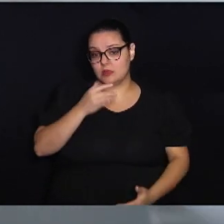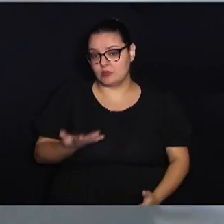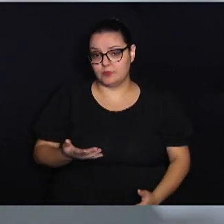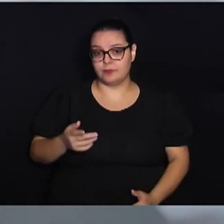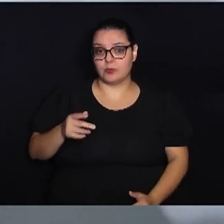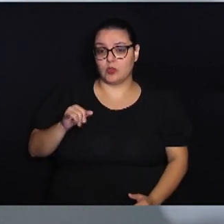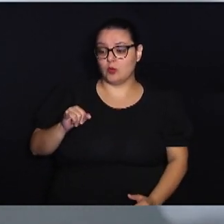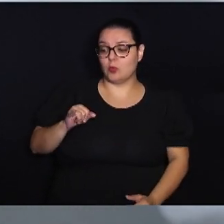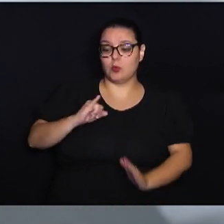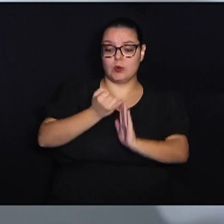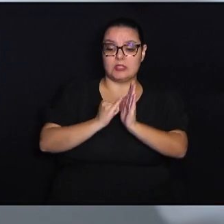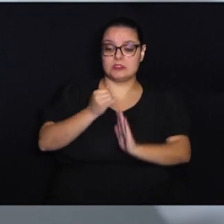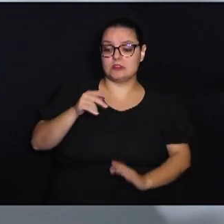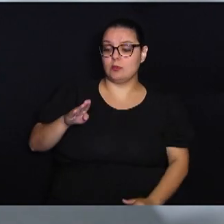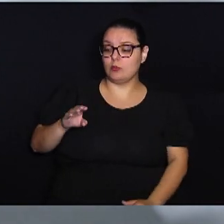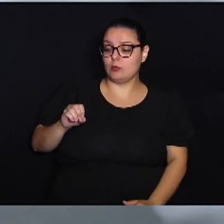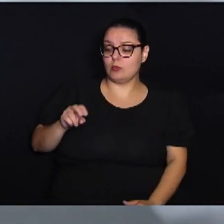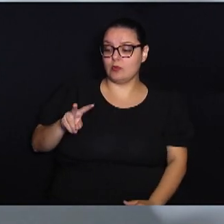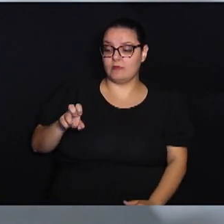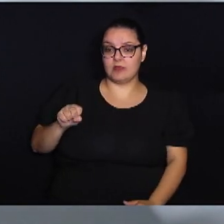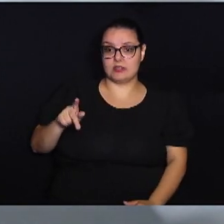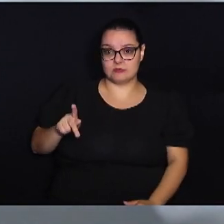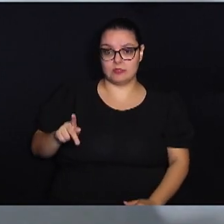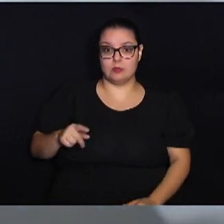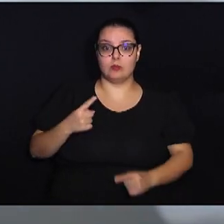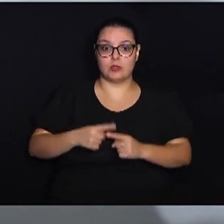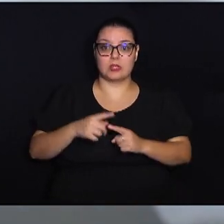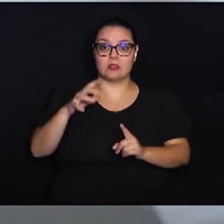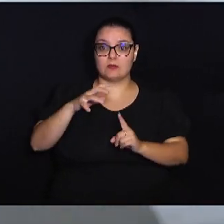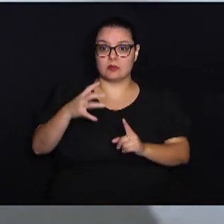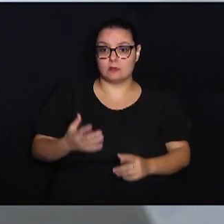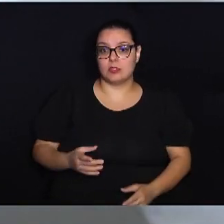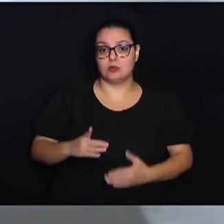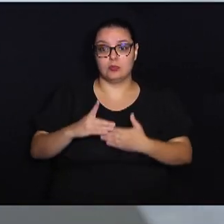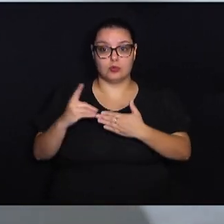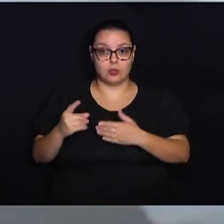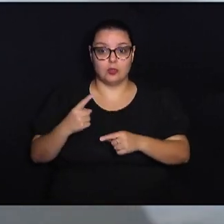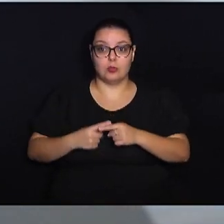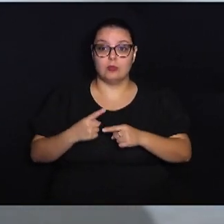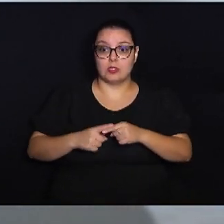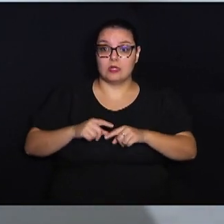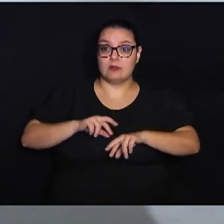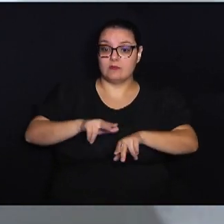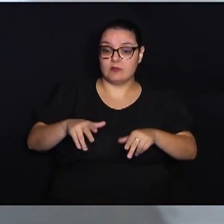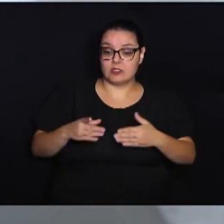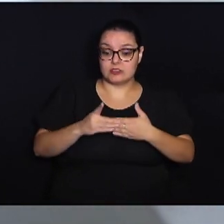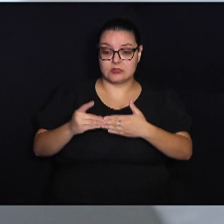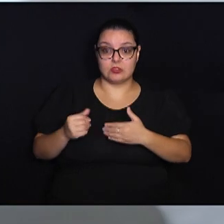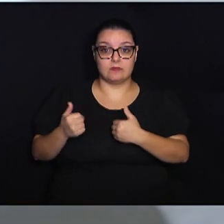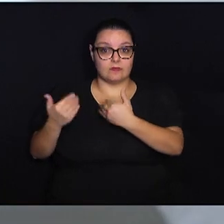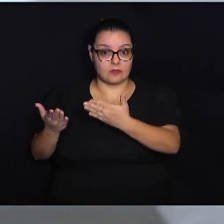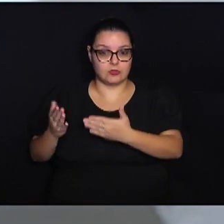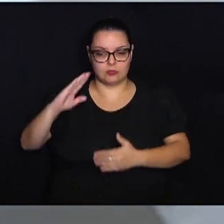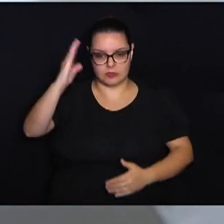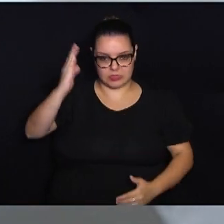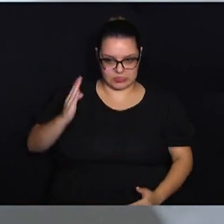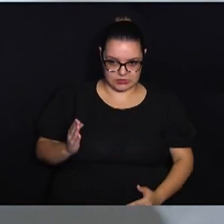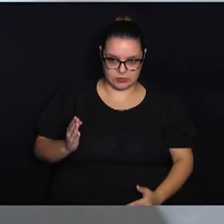acordo com o coordenador do projeto, que também participou do debate, a ideia é difundir a cultura e a